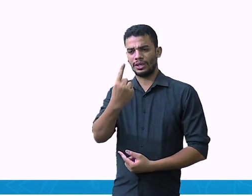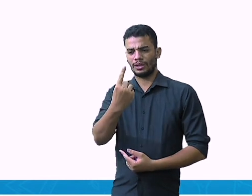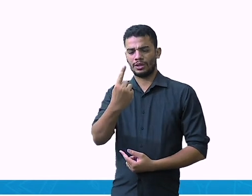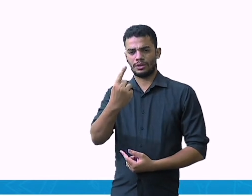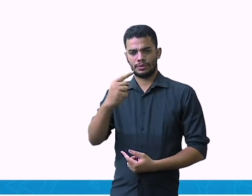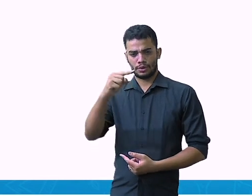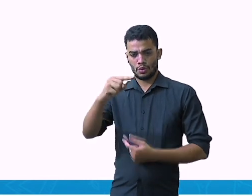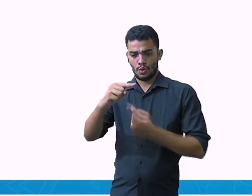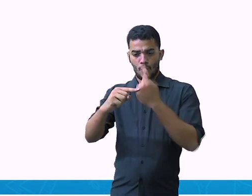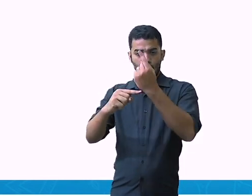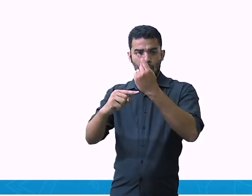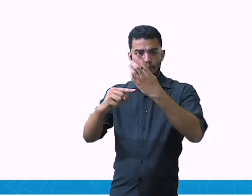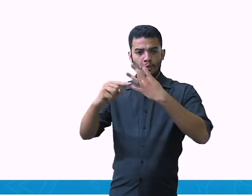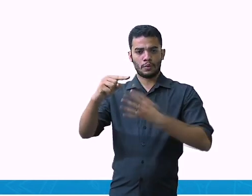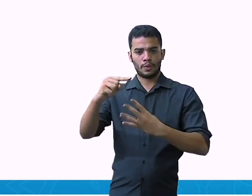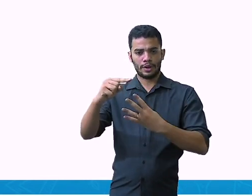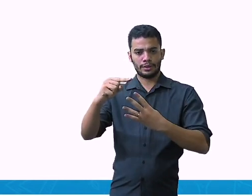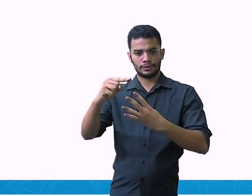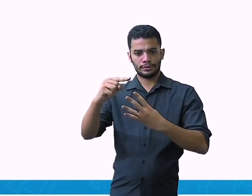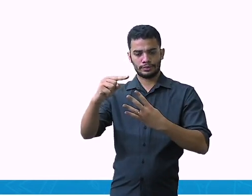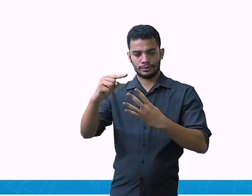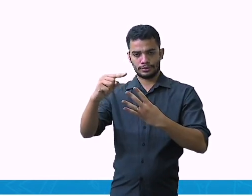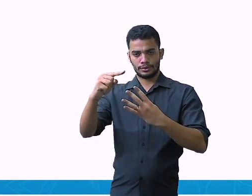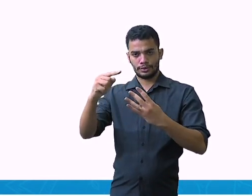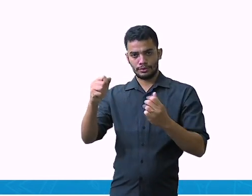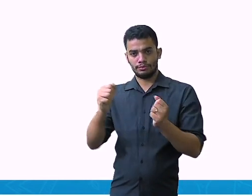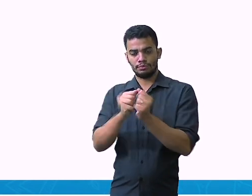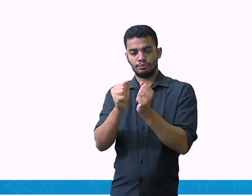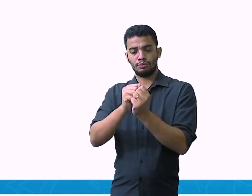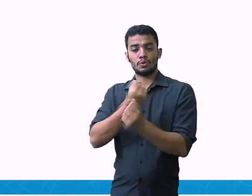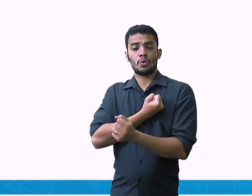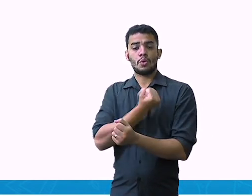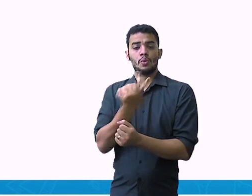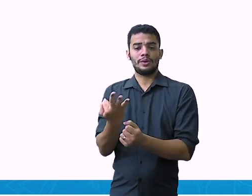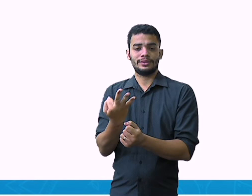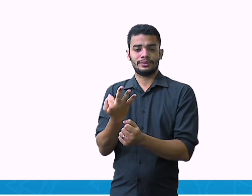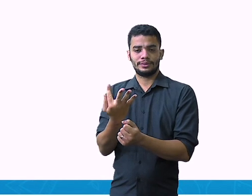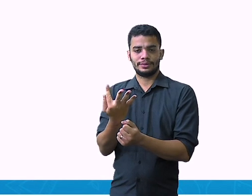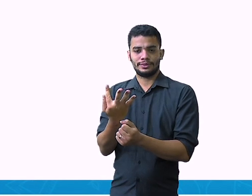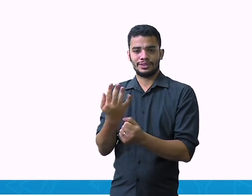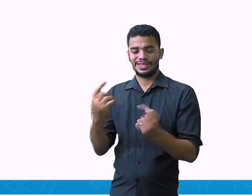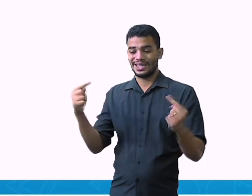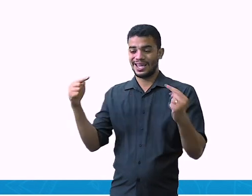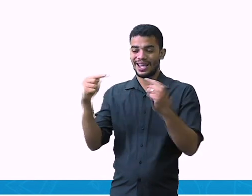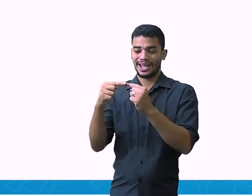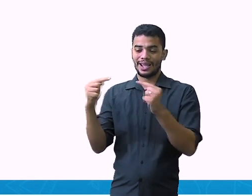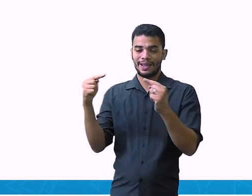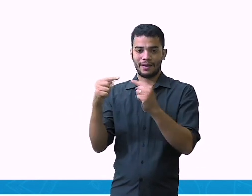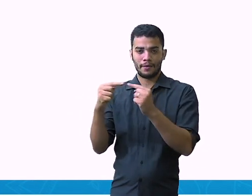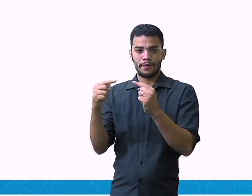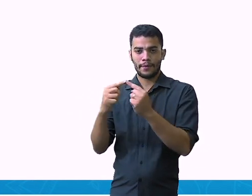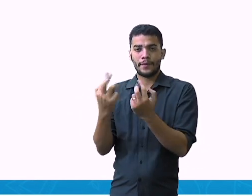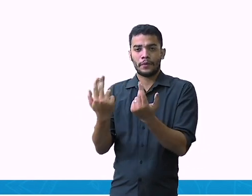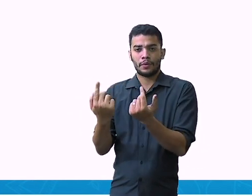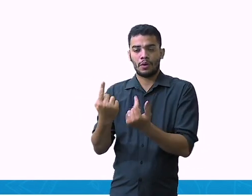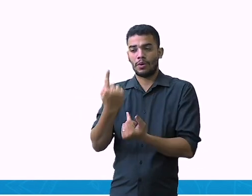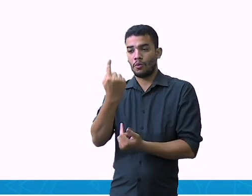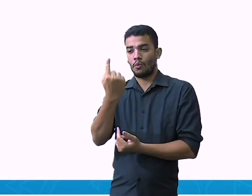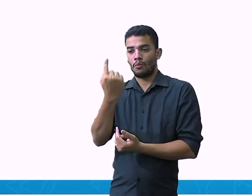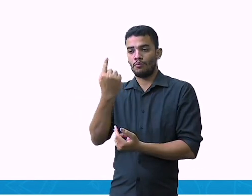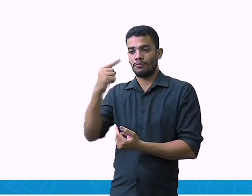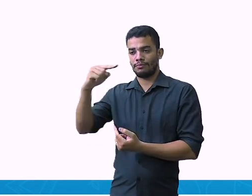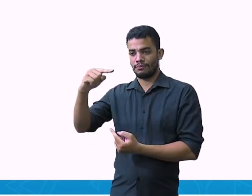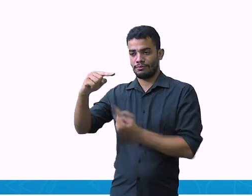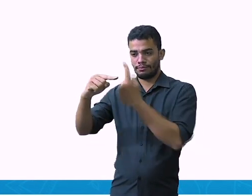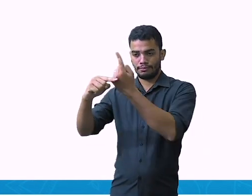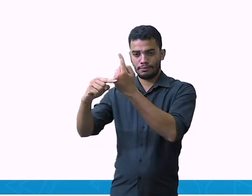preciso para conseguir 1/2? Ou seja, quantas vezes aqui eu colori 1/4 para preencher 1/2? Tenho a